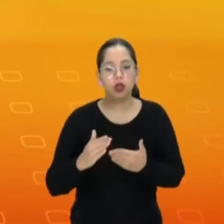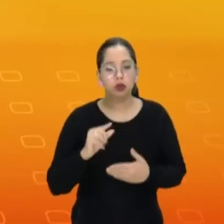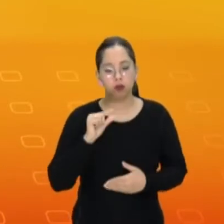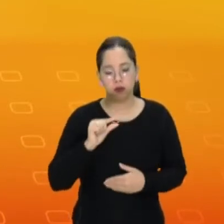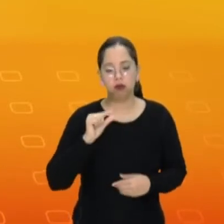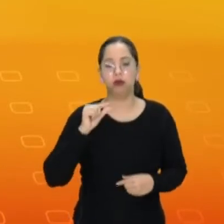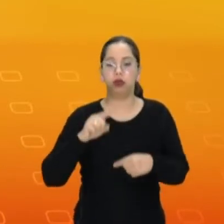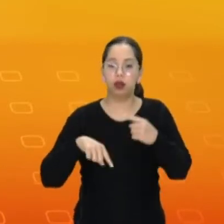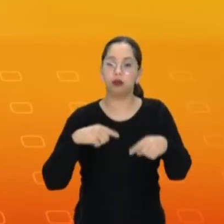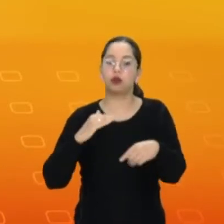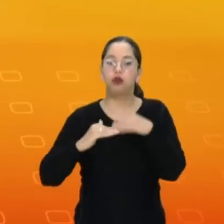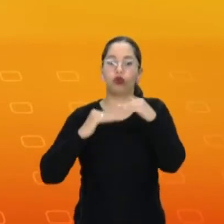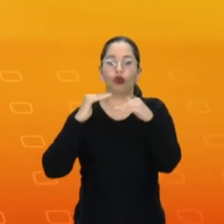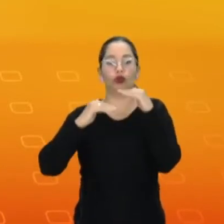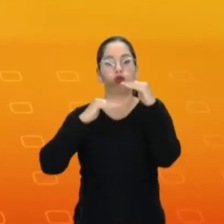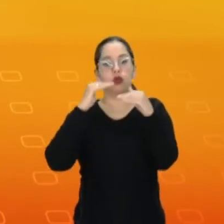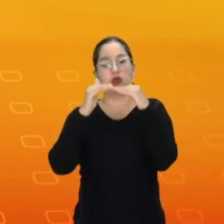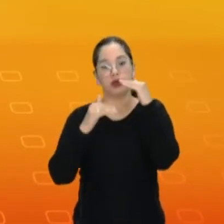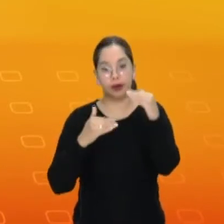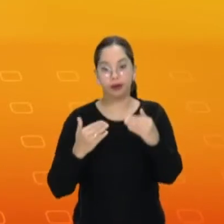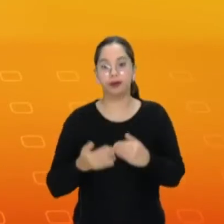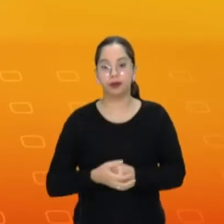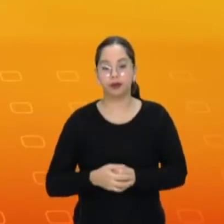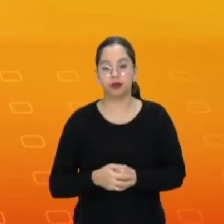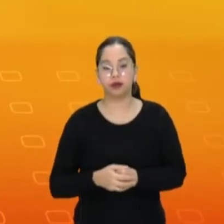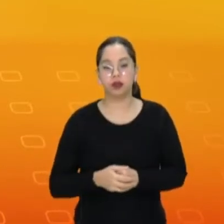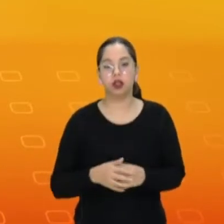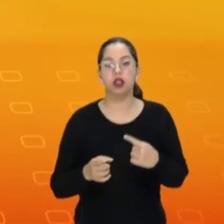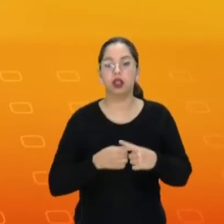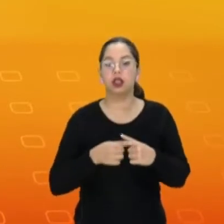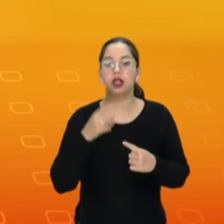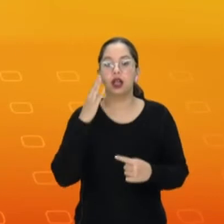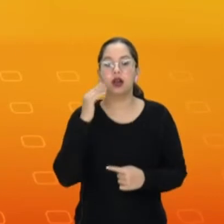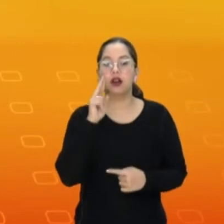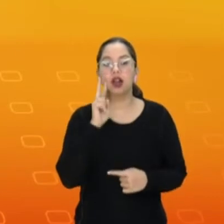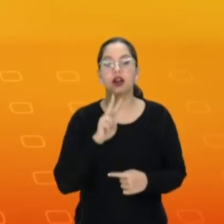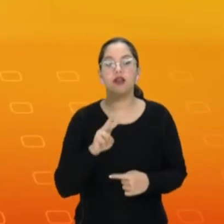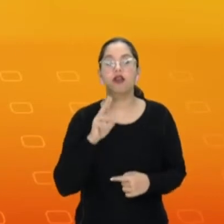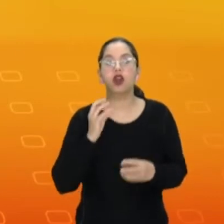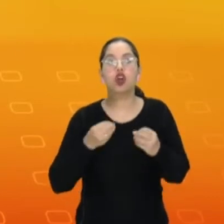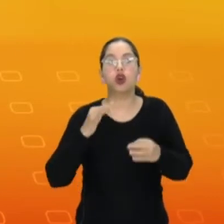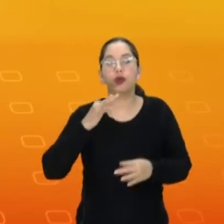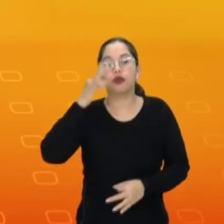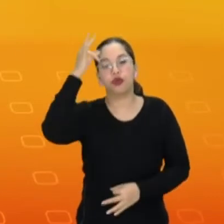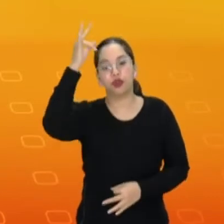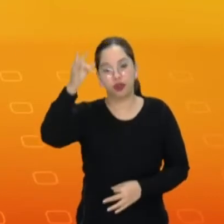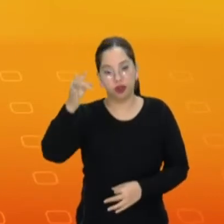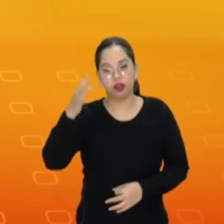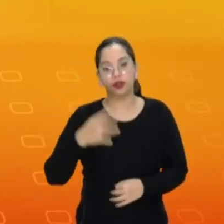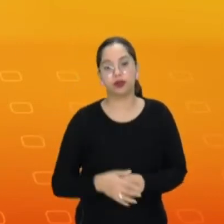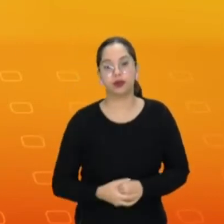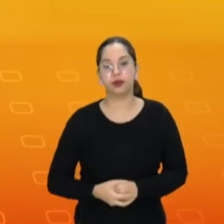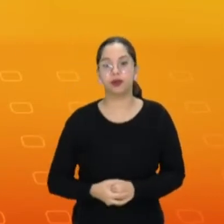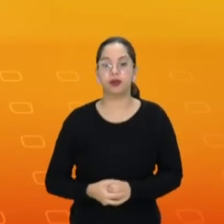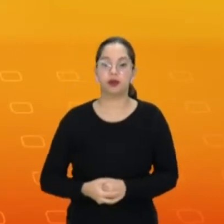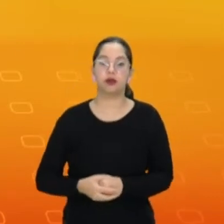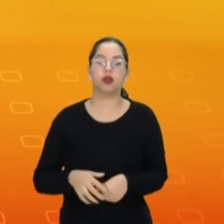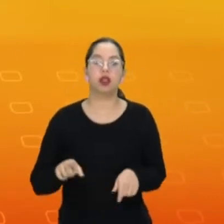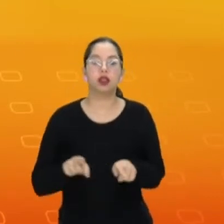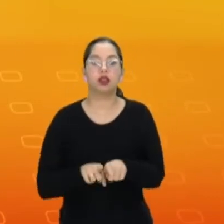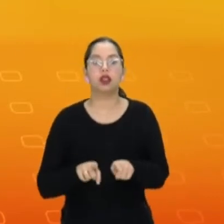projeto que a gente tava acostumada a fazer como seria o consumo no futuro e demorar meses para conseguir fazer um